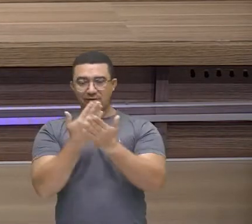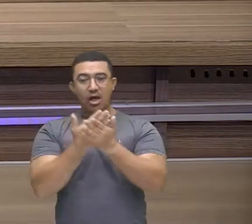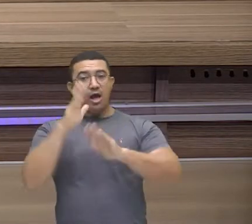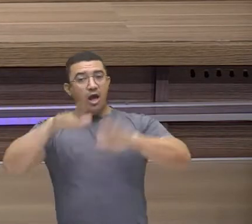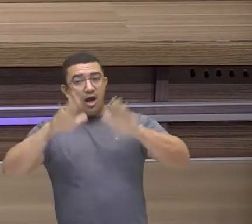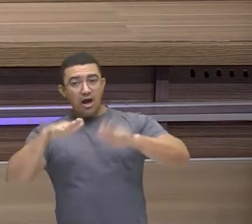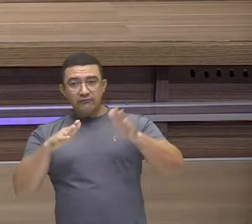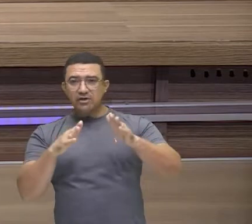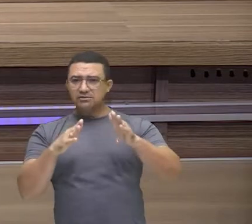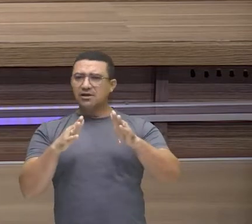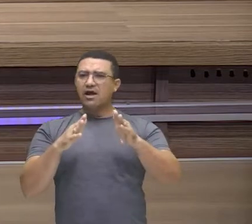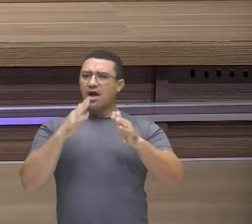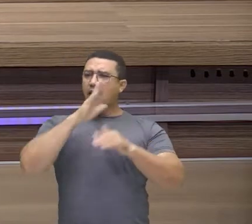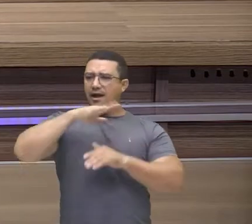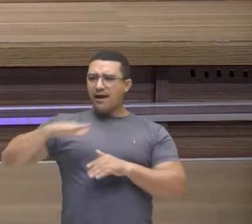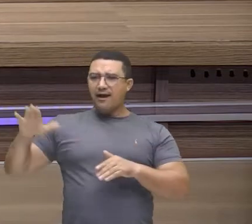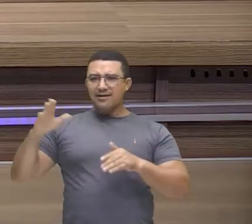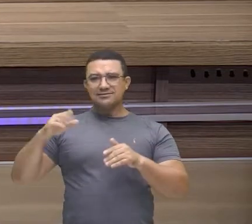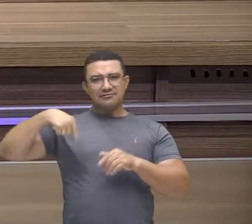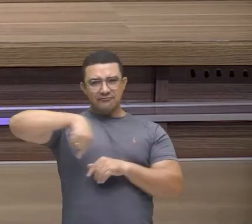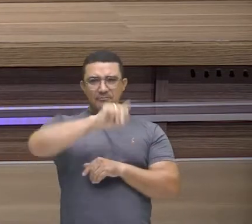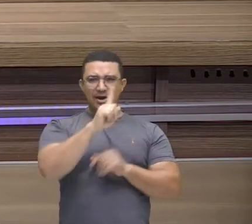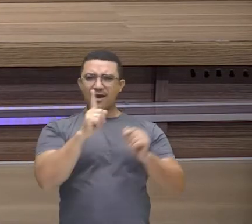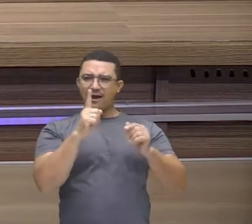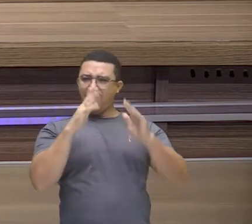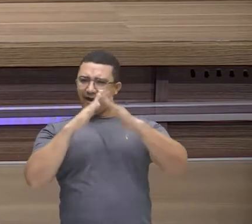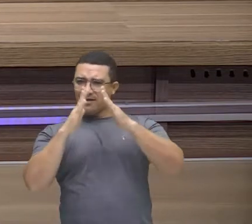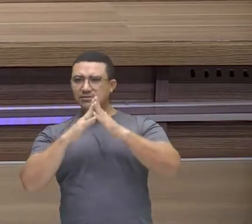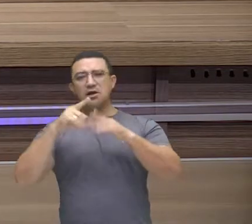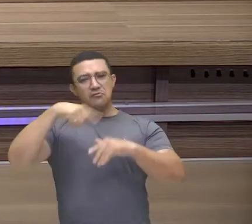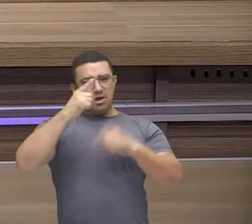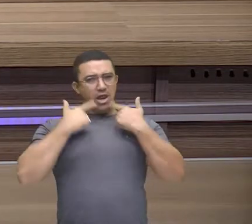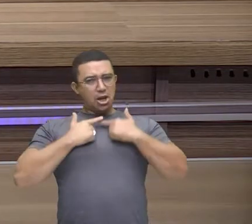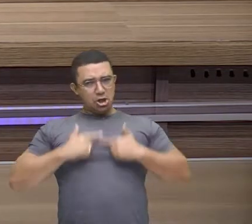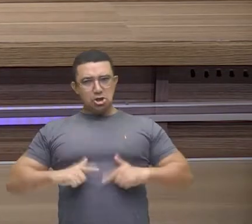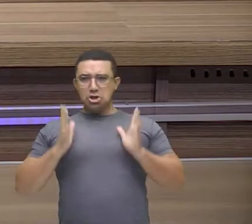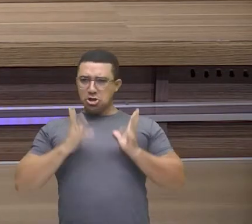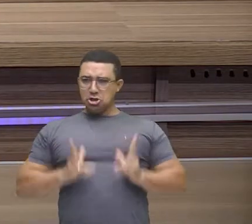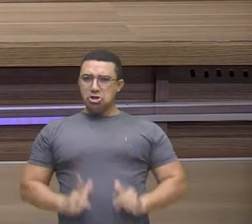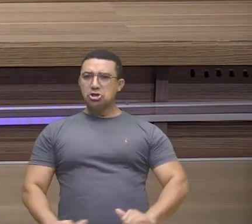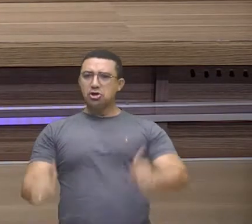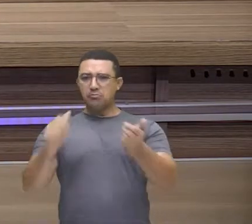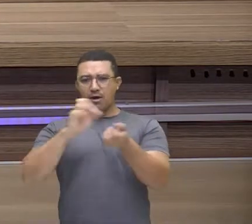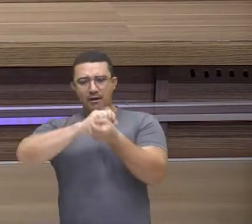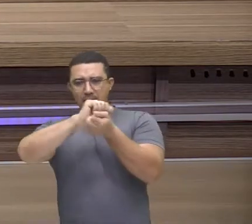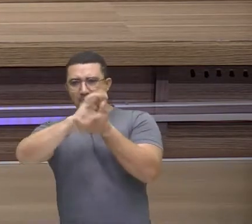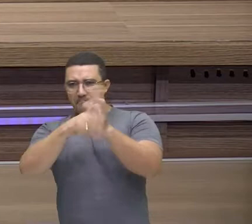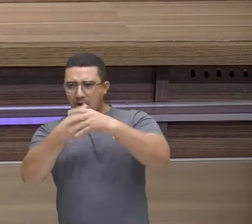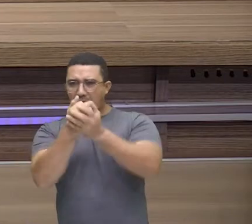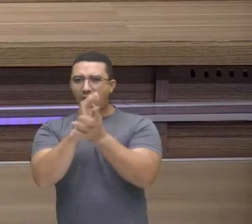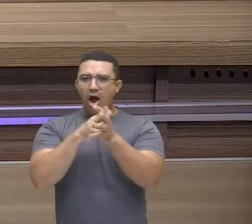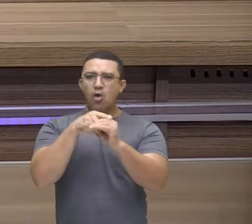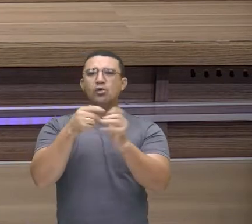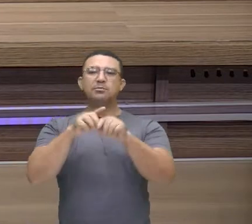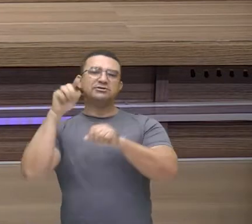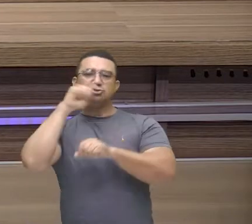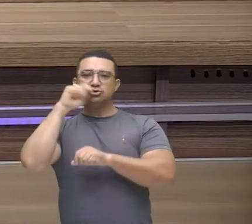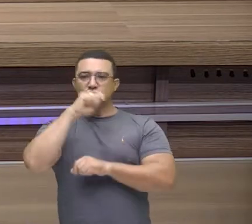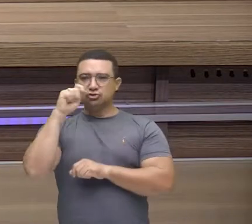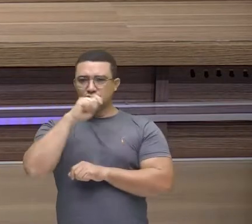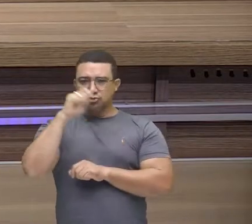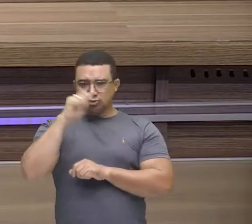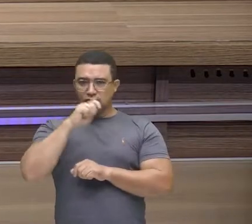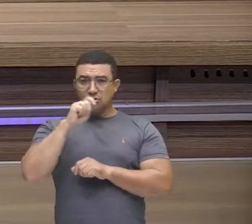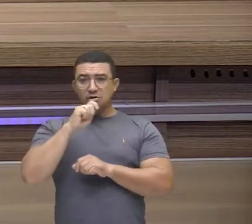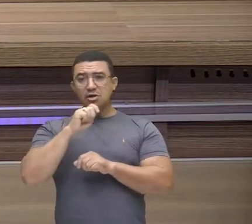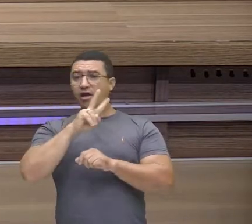fazer a higienização, né? Faz a higienização, faz a alimentação, higieniza a boca após a alimentação e ela vai